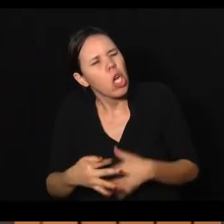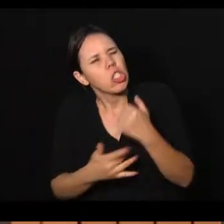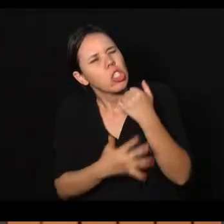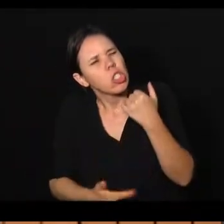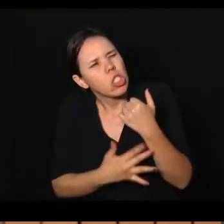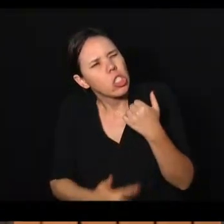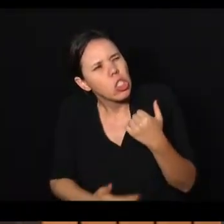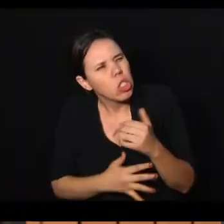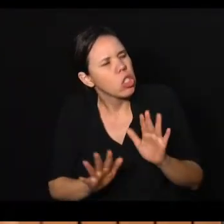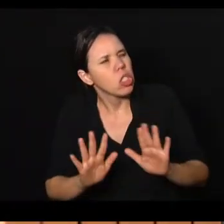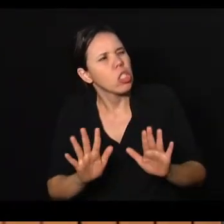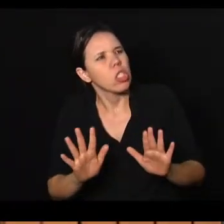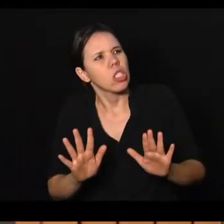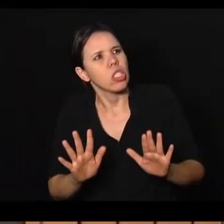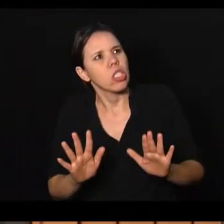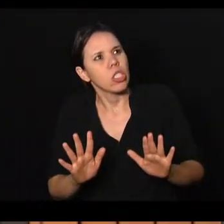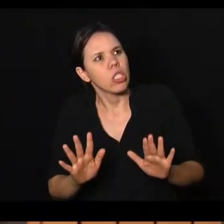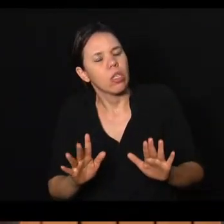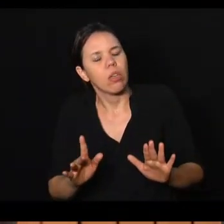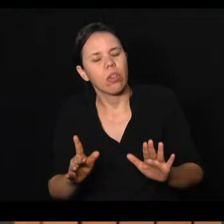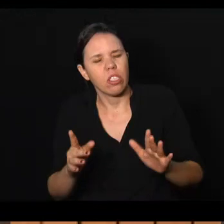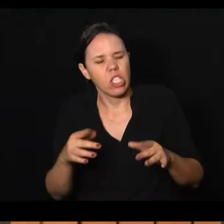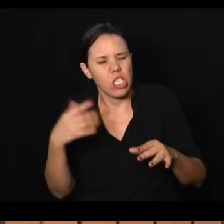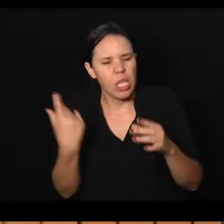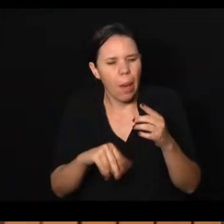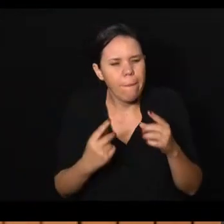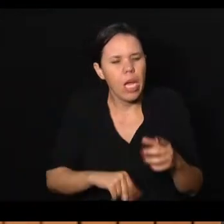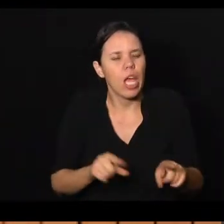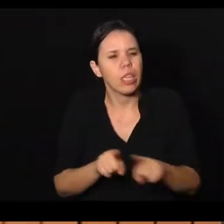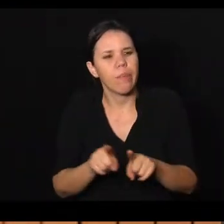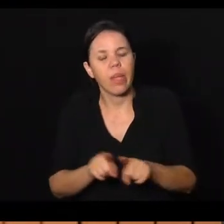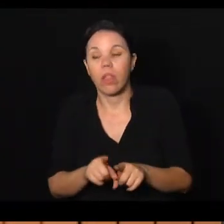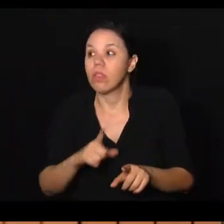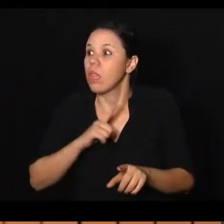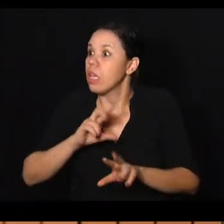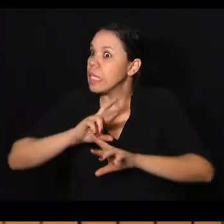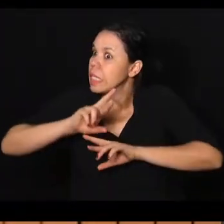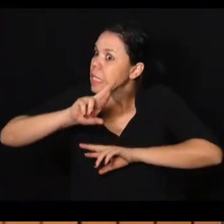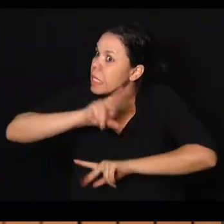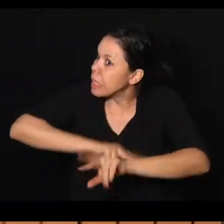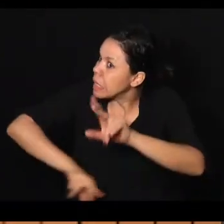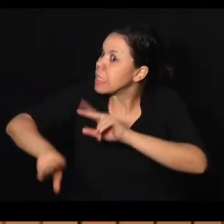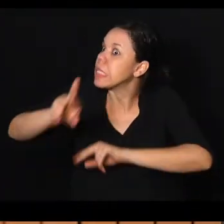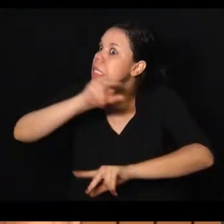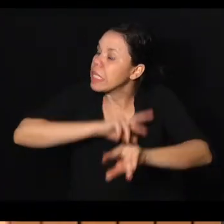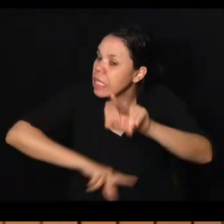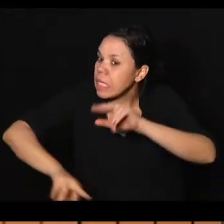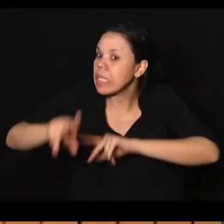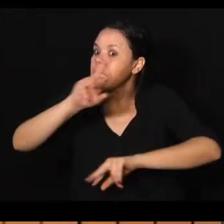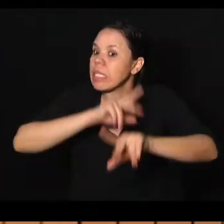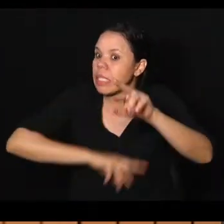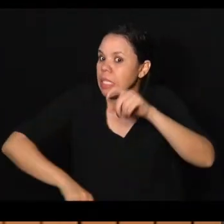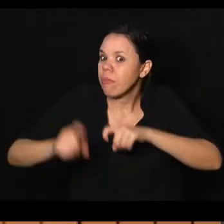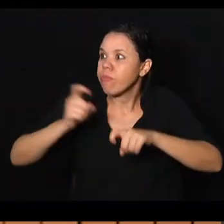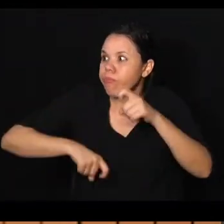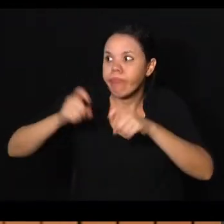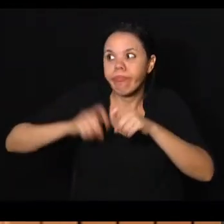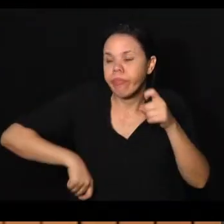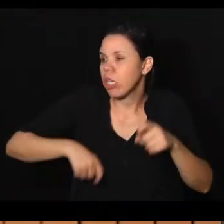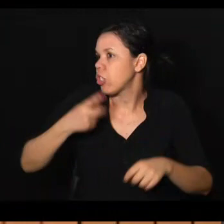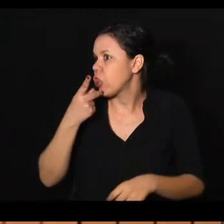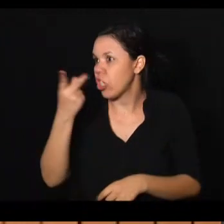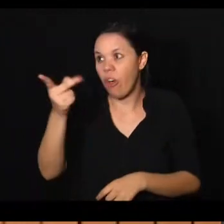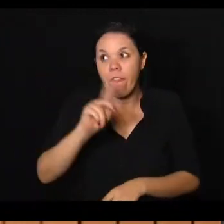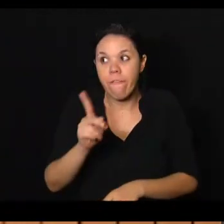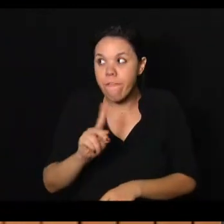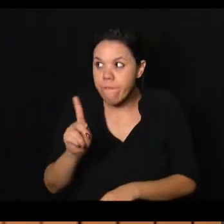de violência. Existem modalidades de violência sexual que a gente não fala e que a